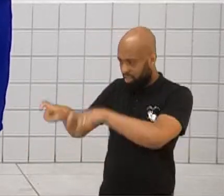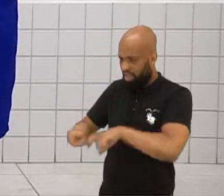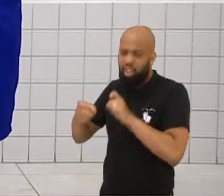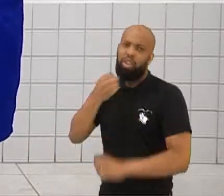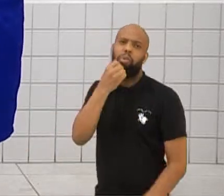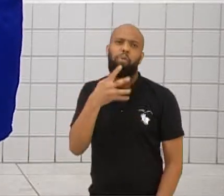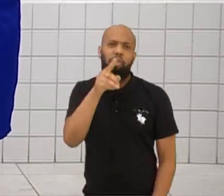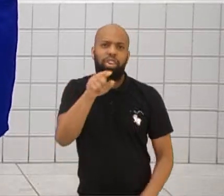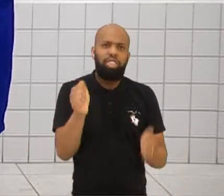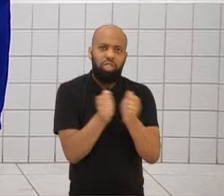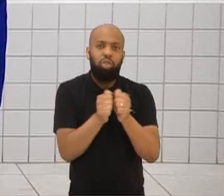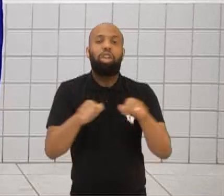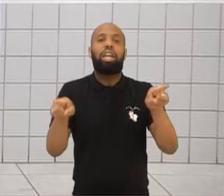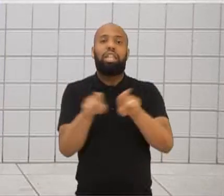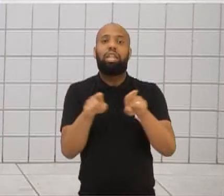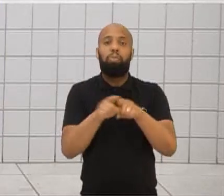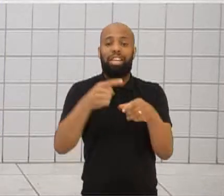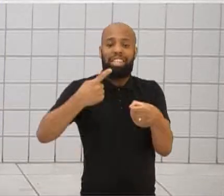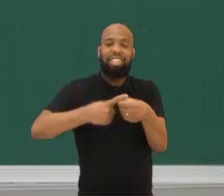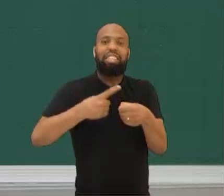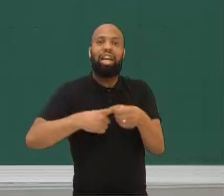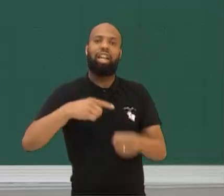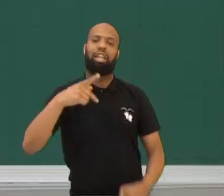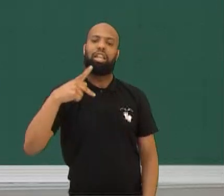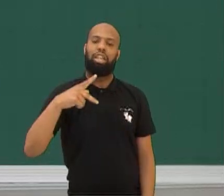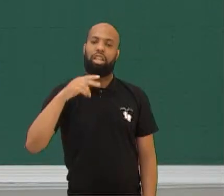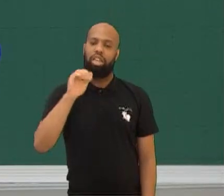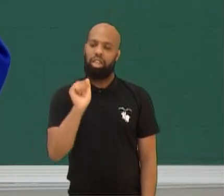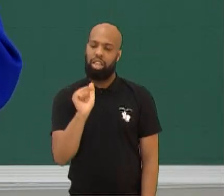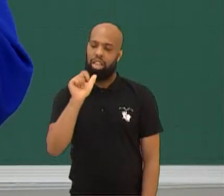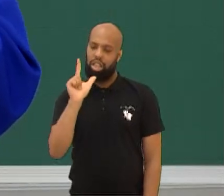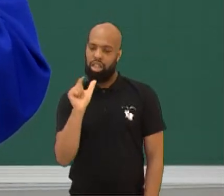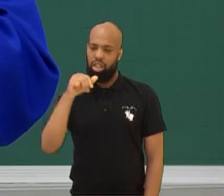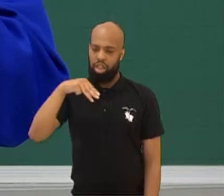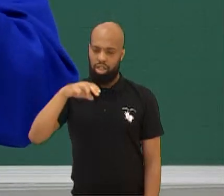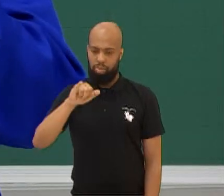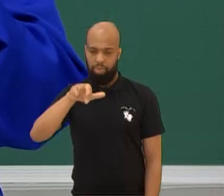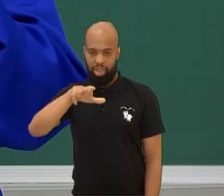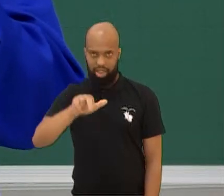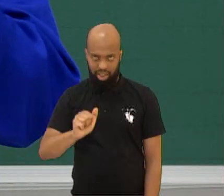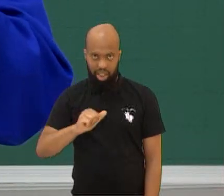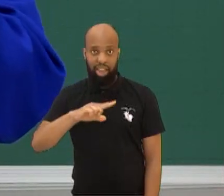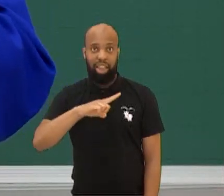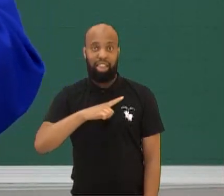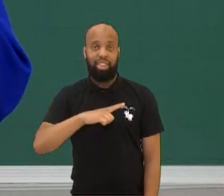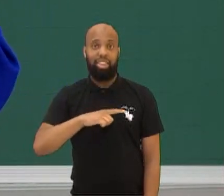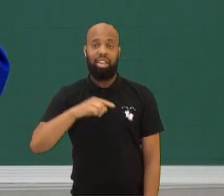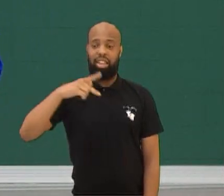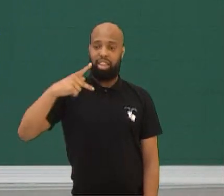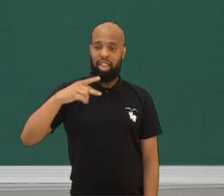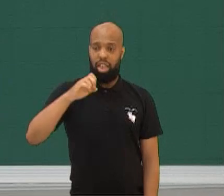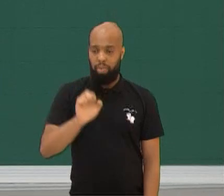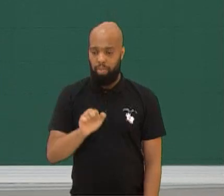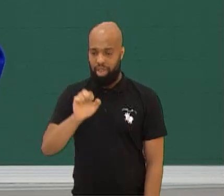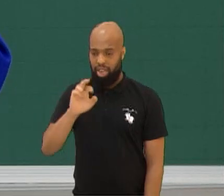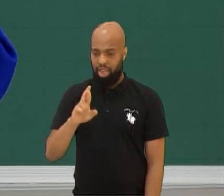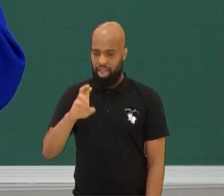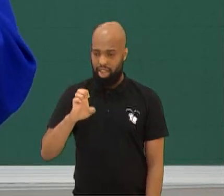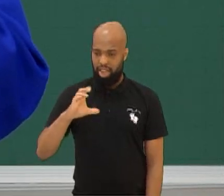participam com a gente. De Palmeira. Manda um beijo para o meu colégio. Estou mandando um beijo aí para o colégio. Meu nome é Péricles, sou do Colégio Geocondo